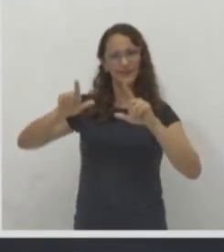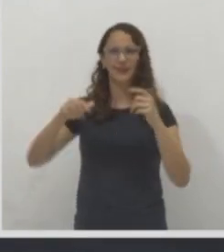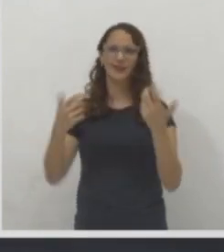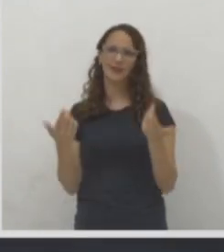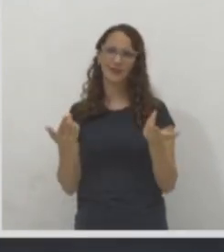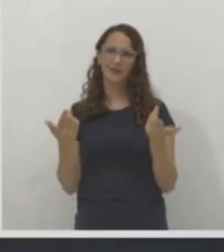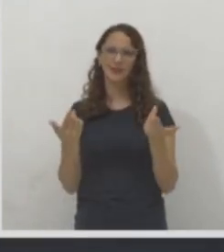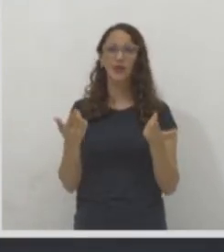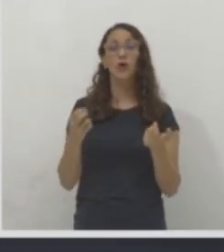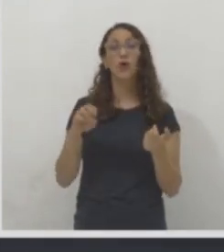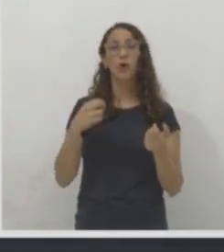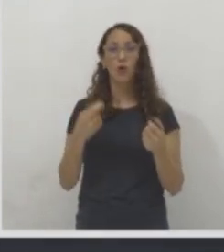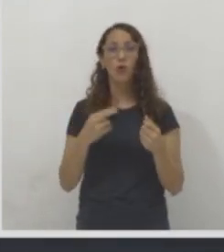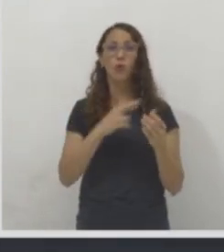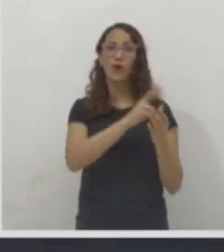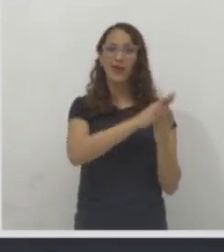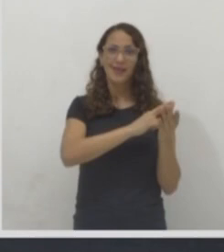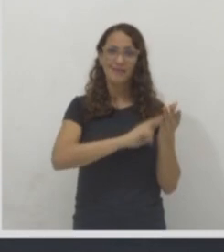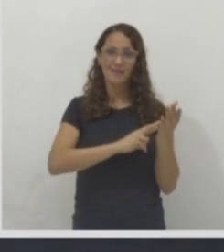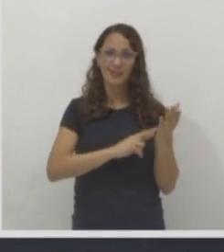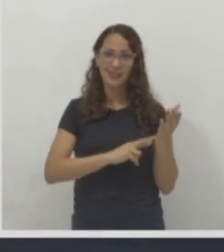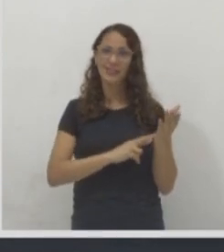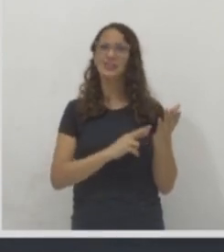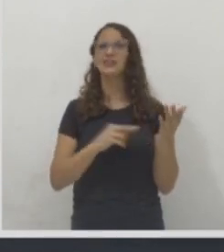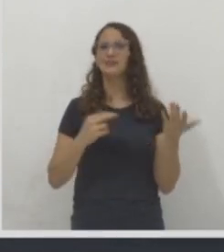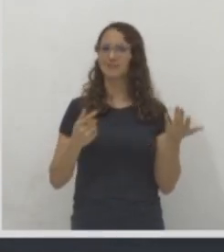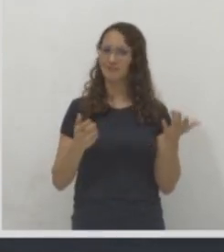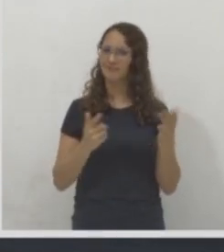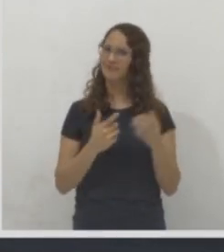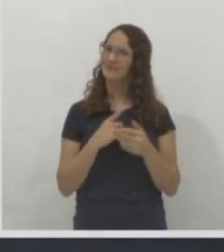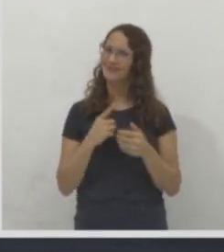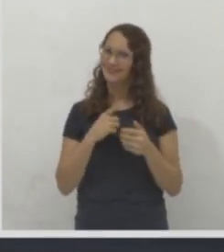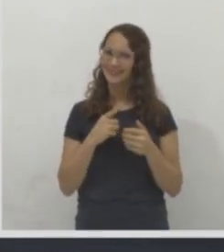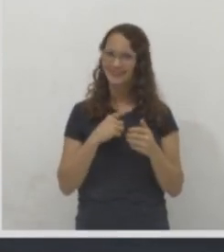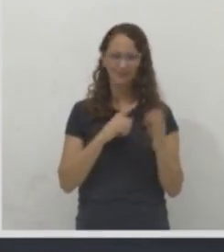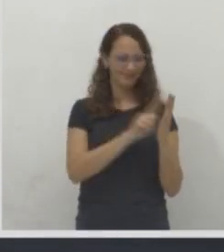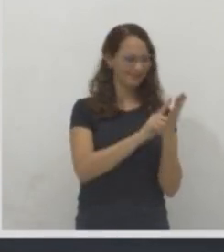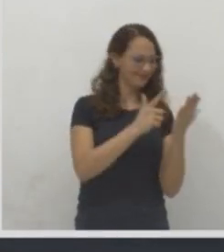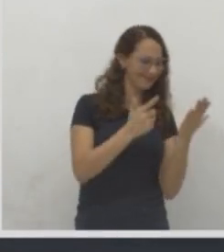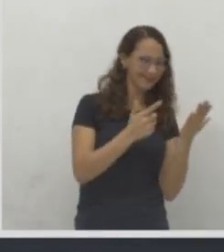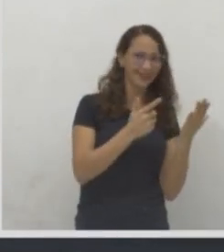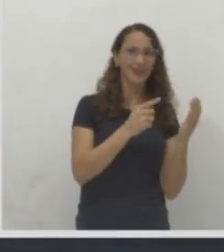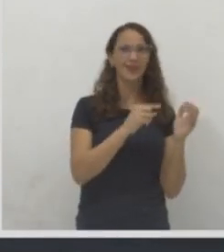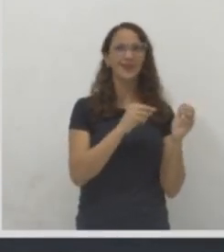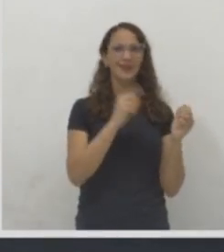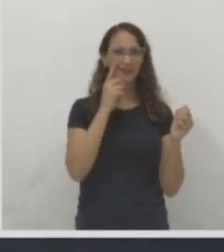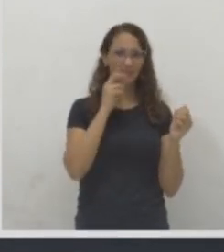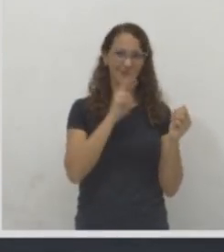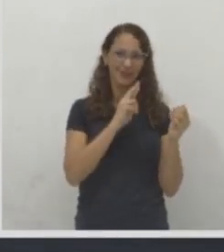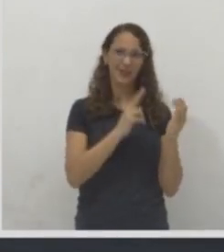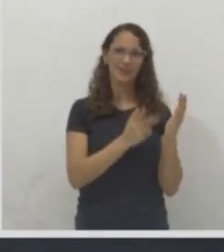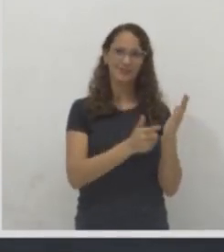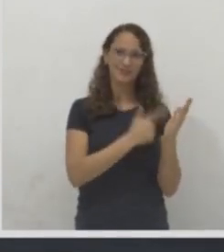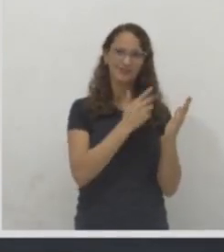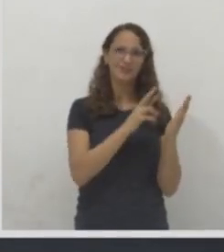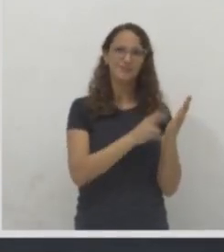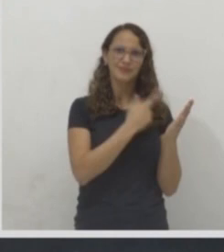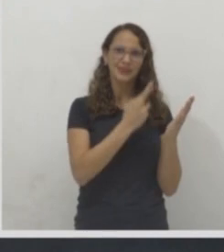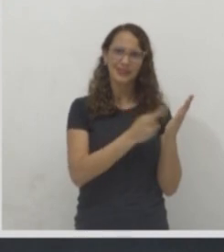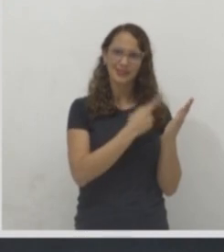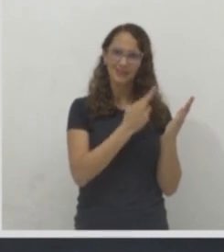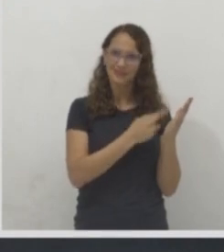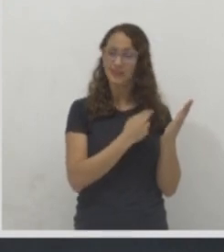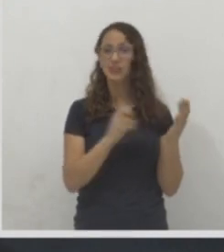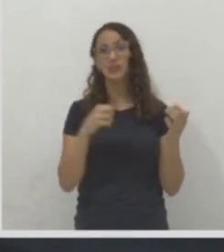revistas físicas e online também. Então, uma notícia, uma reportagem, uma matéria, um